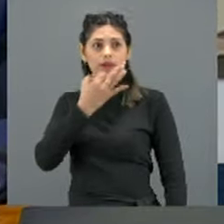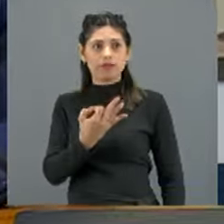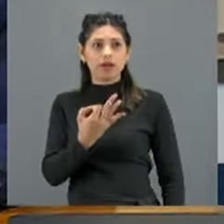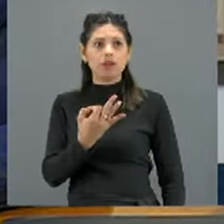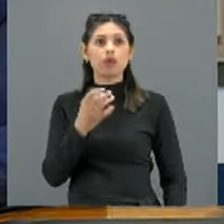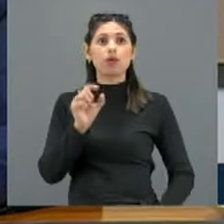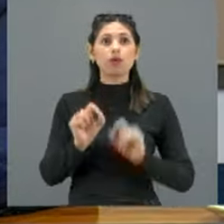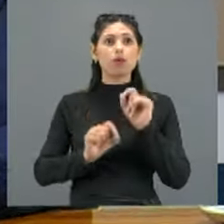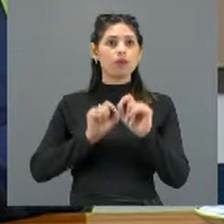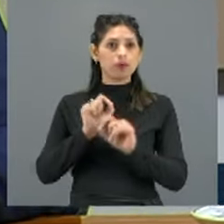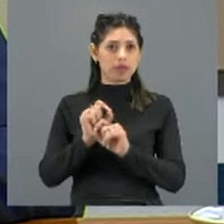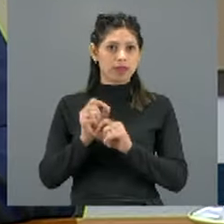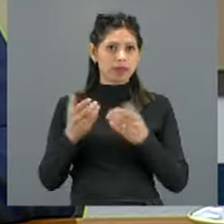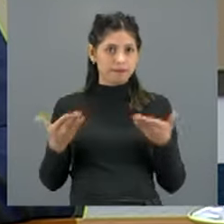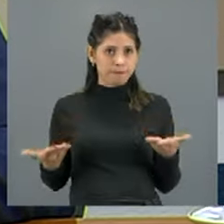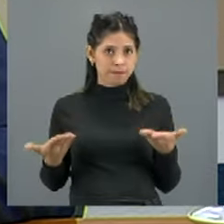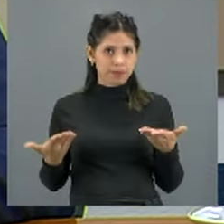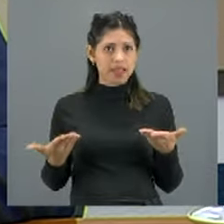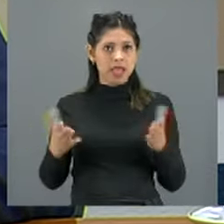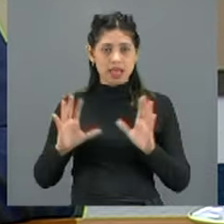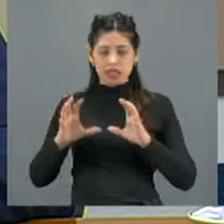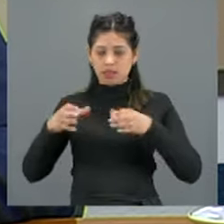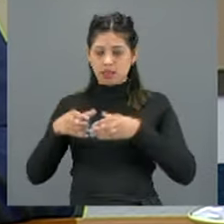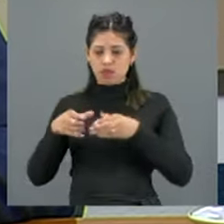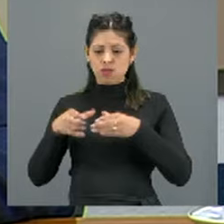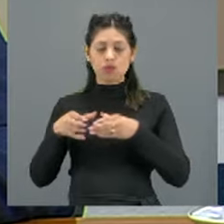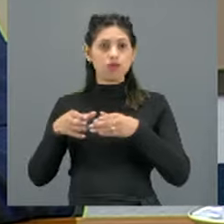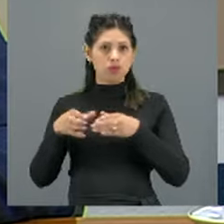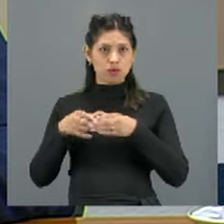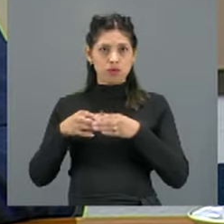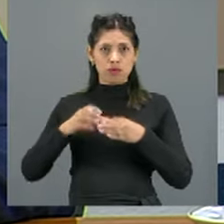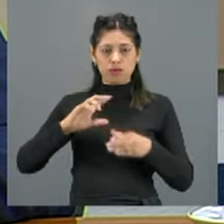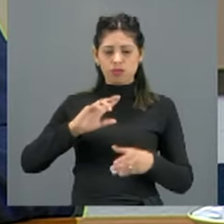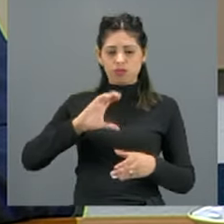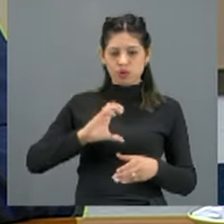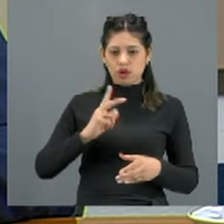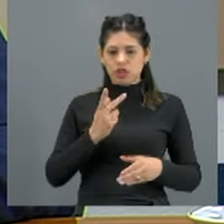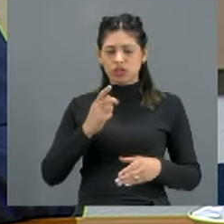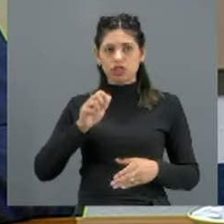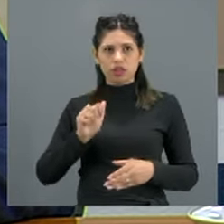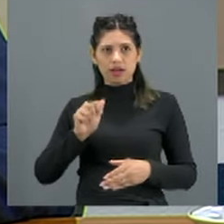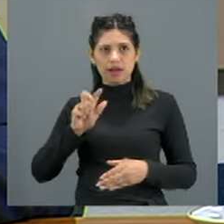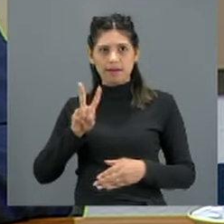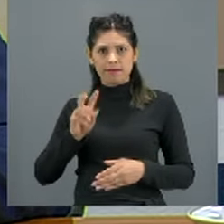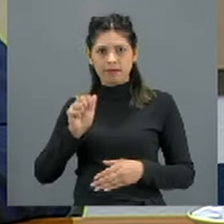como da etnia Xavante do estado de Mato Grosso.